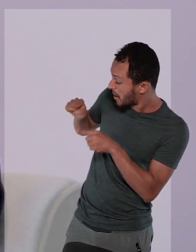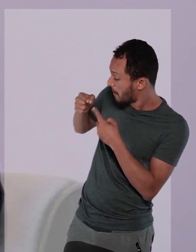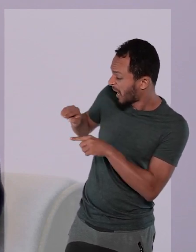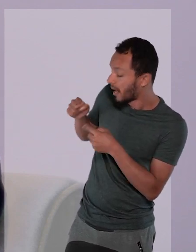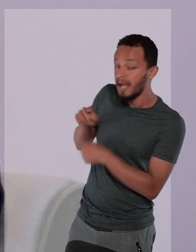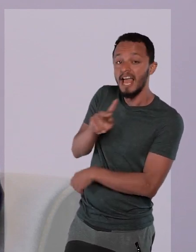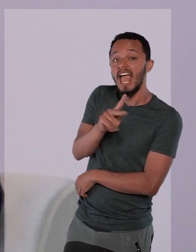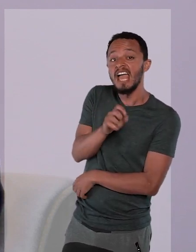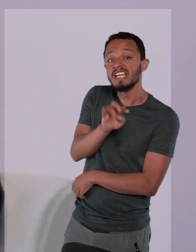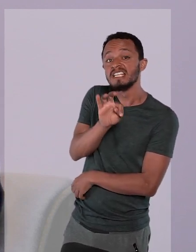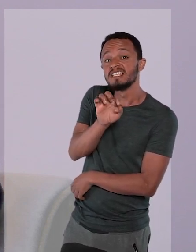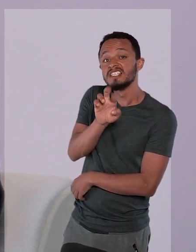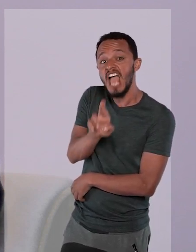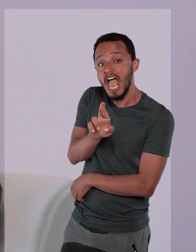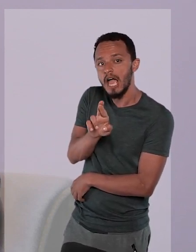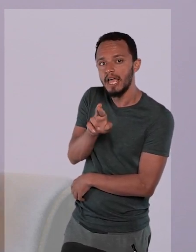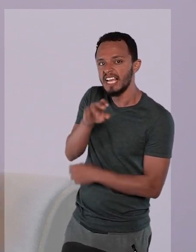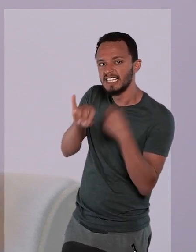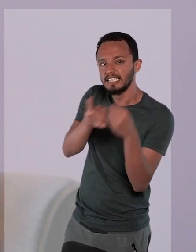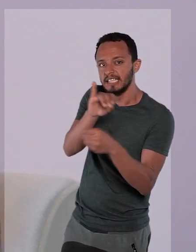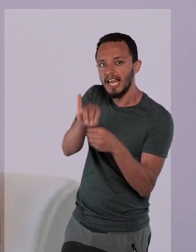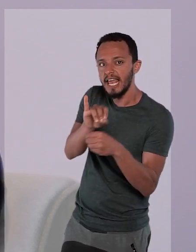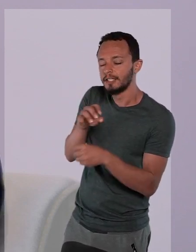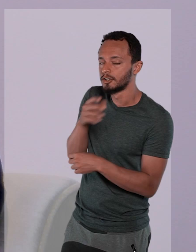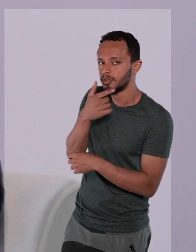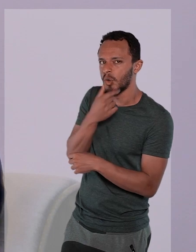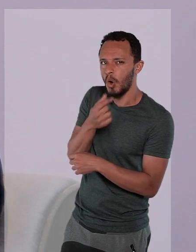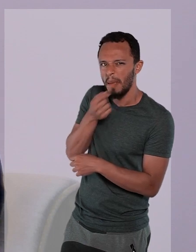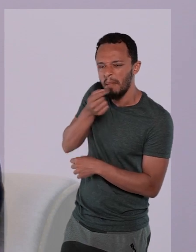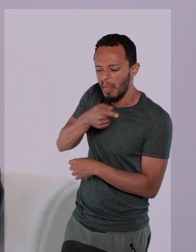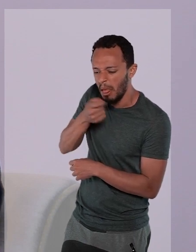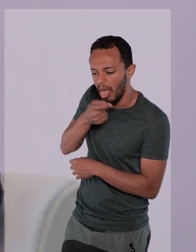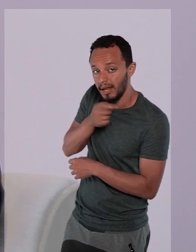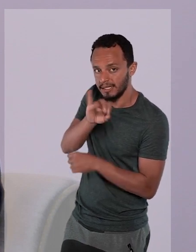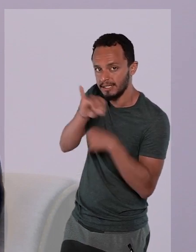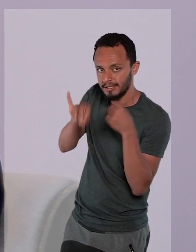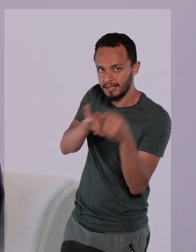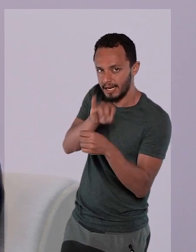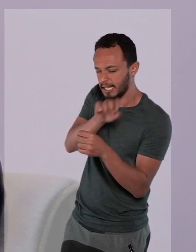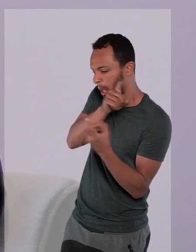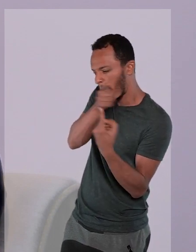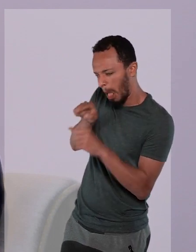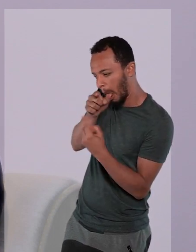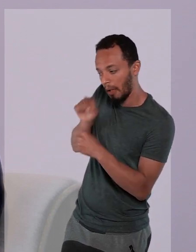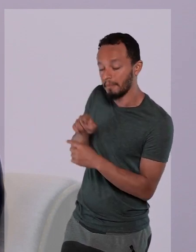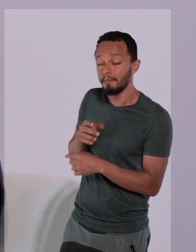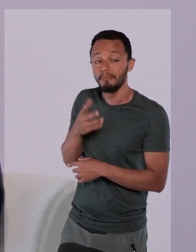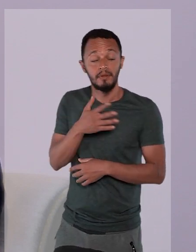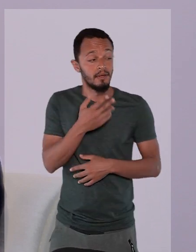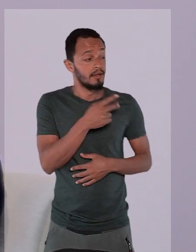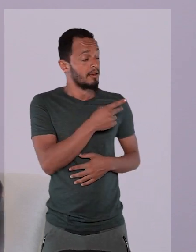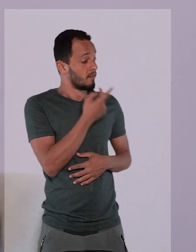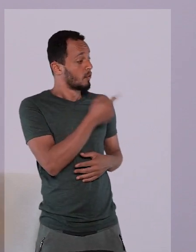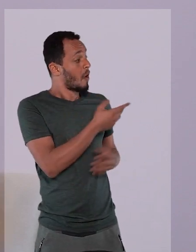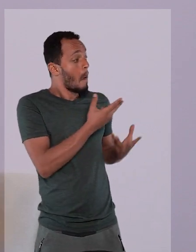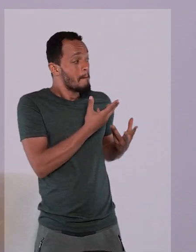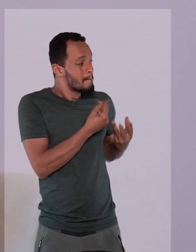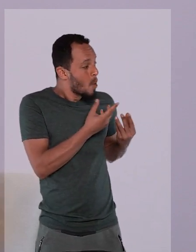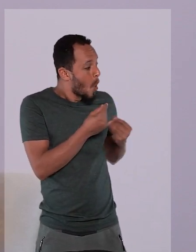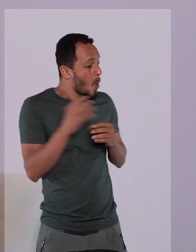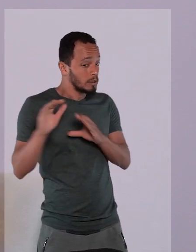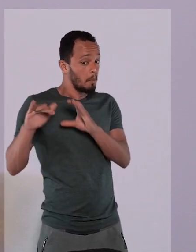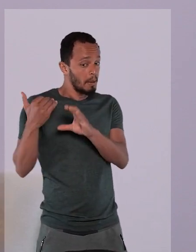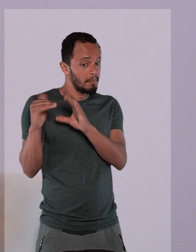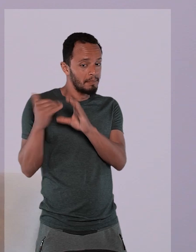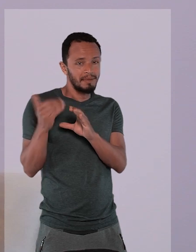não acompanho, não sou muito de rede social. Né? O máximo que eu tenho é um WhatsApp, e foi